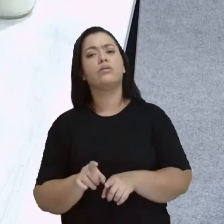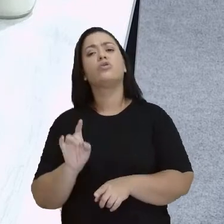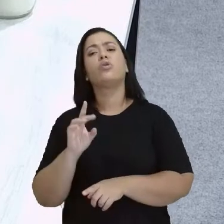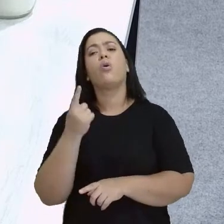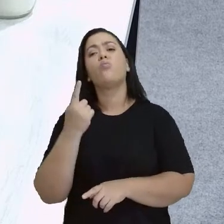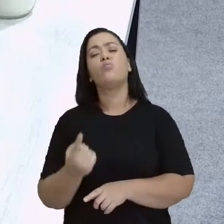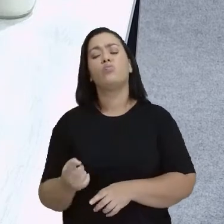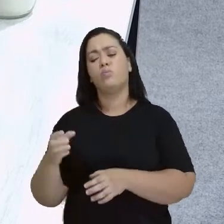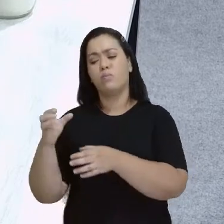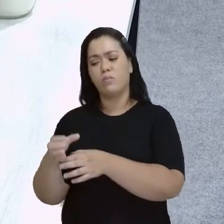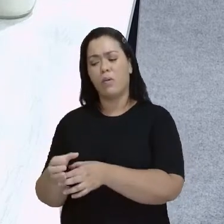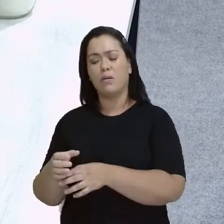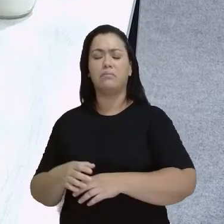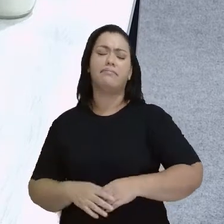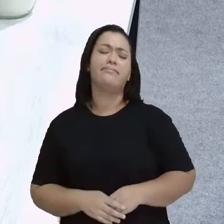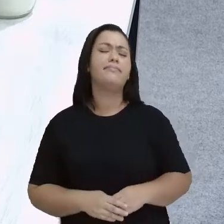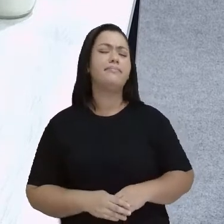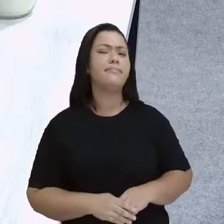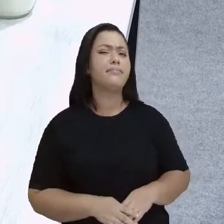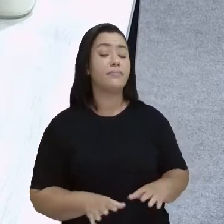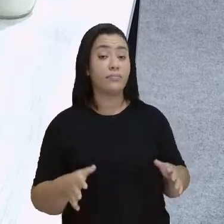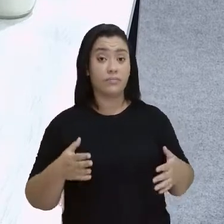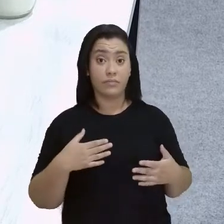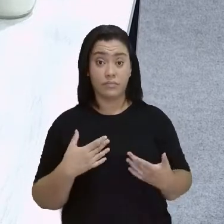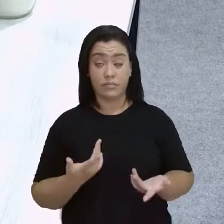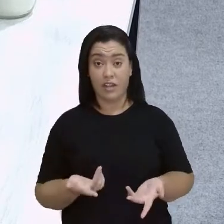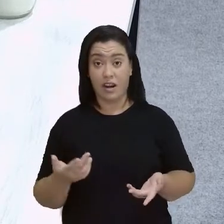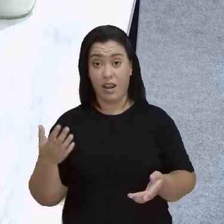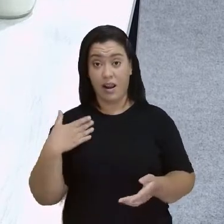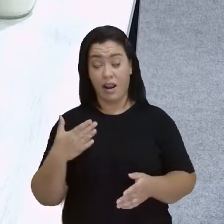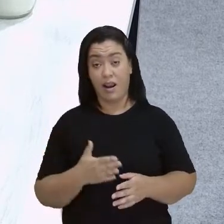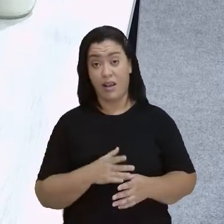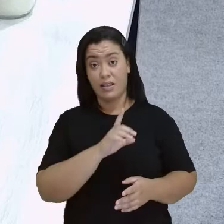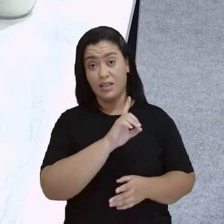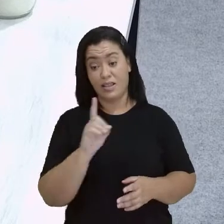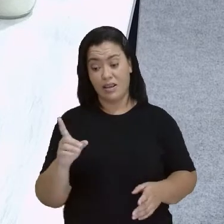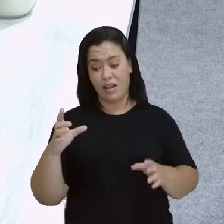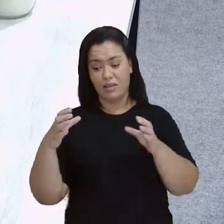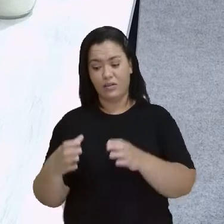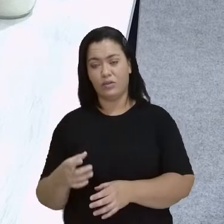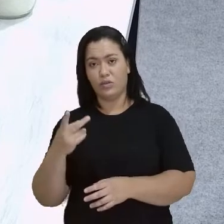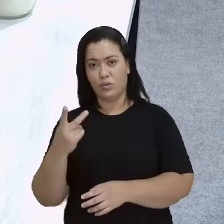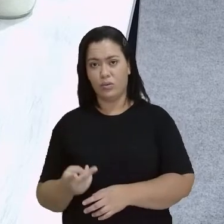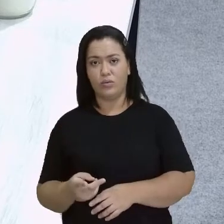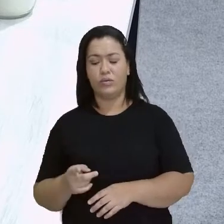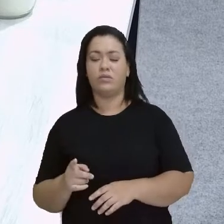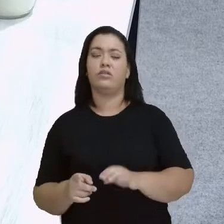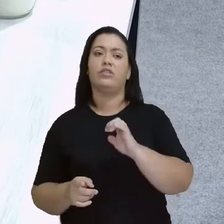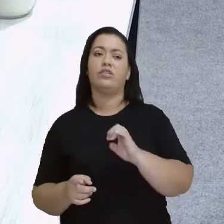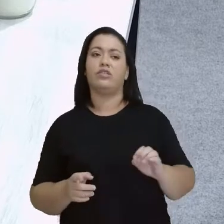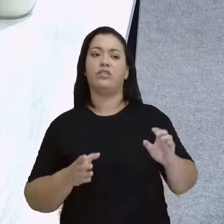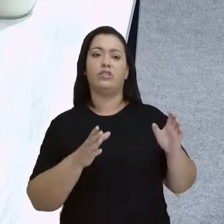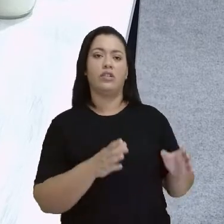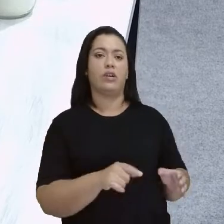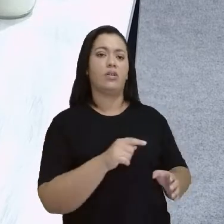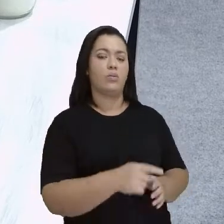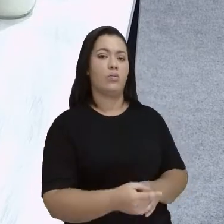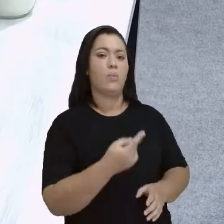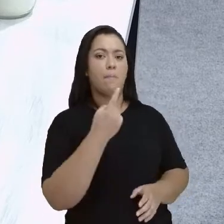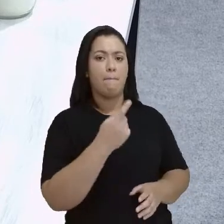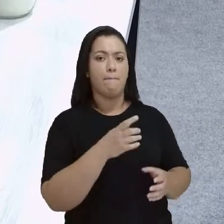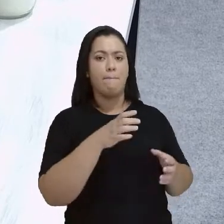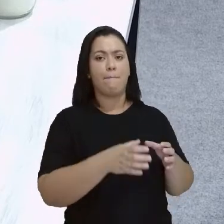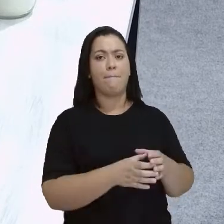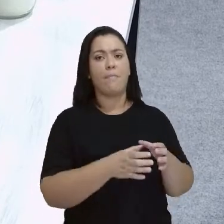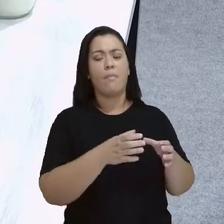eu tenho apenas um pote. Do meu lado direito, 2 potes e do lado esquerdo, um pote. E